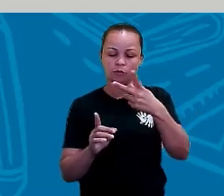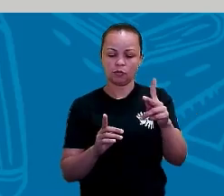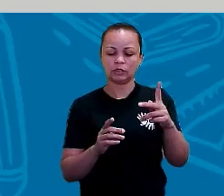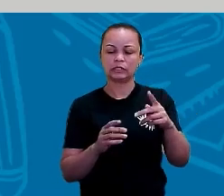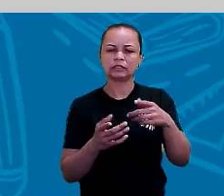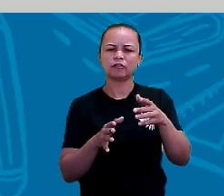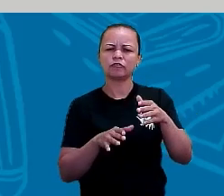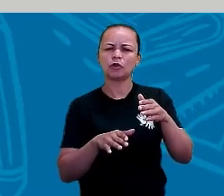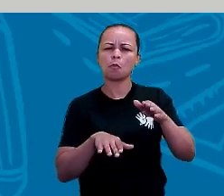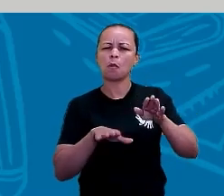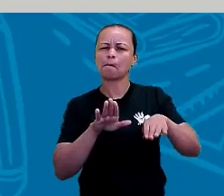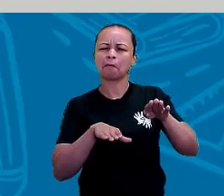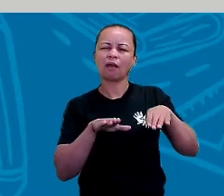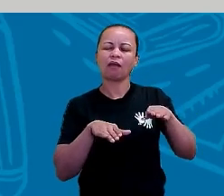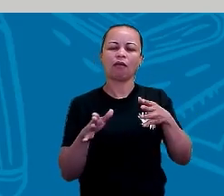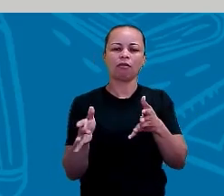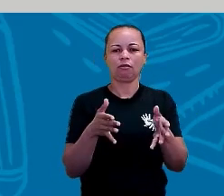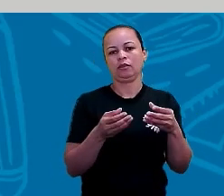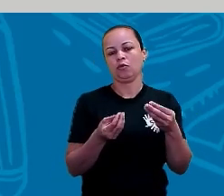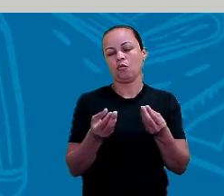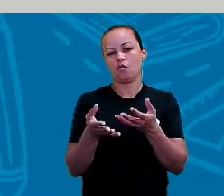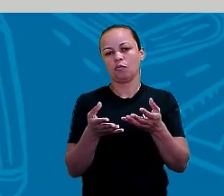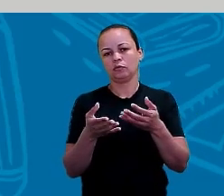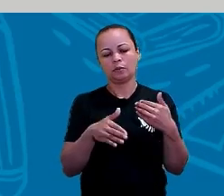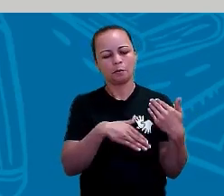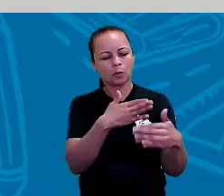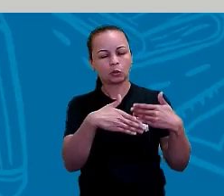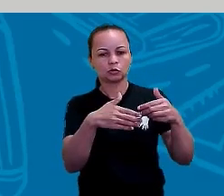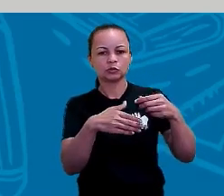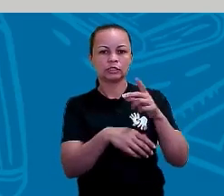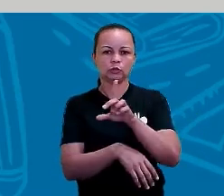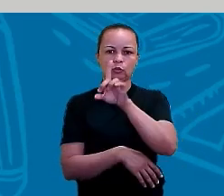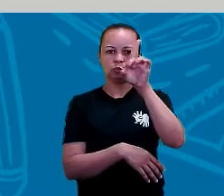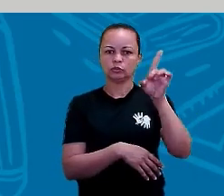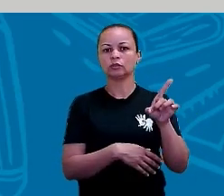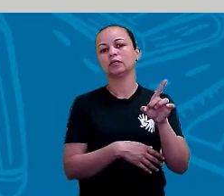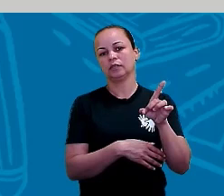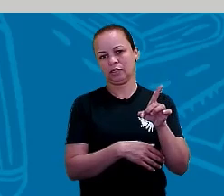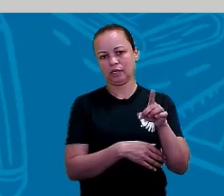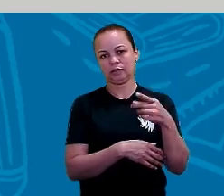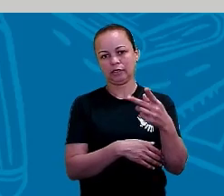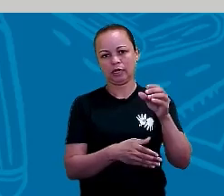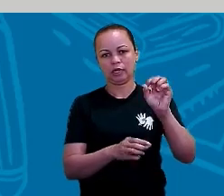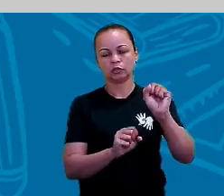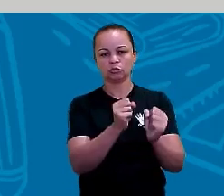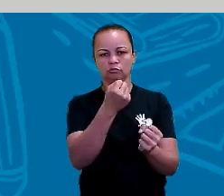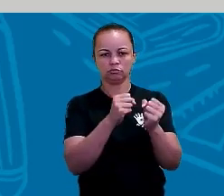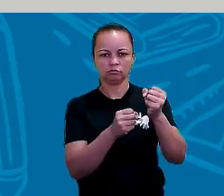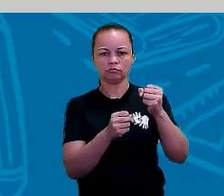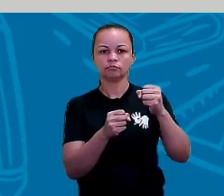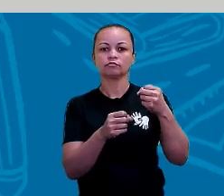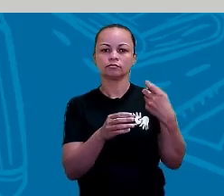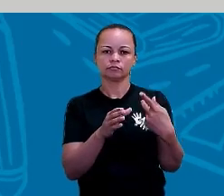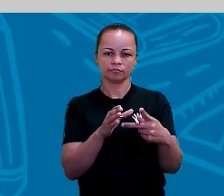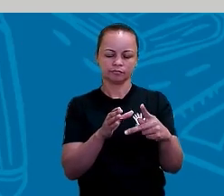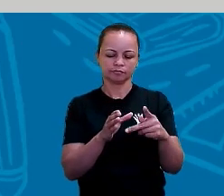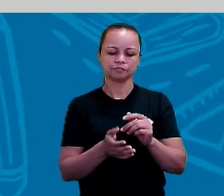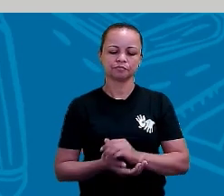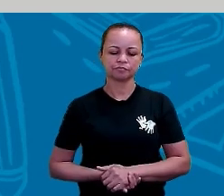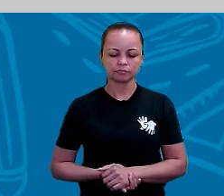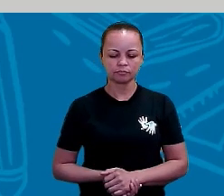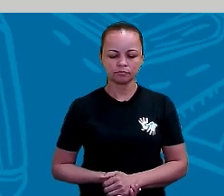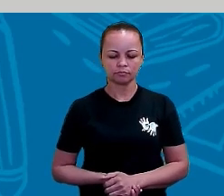uma média de quanto naquele dia iria ser produzido dentro daquela indústria. Tá certo? Seguindo.